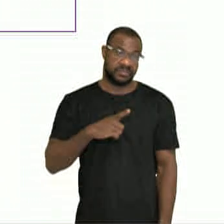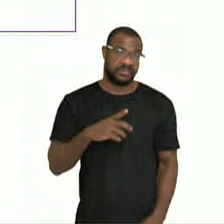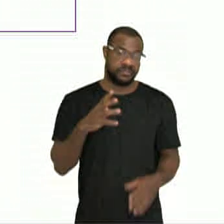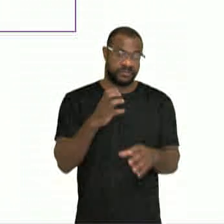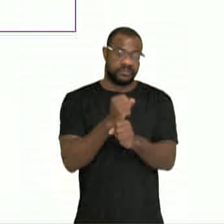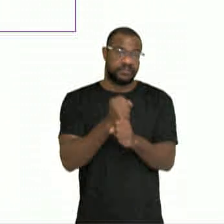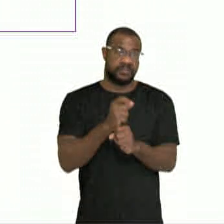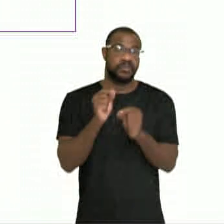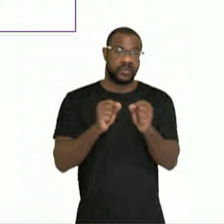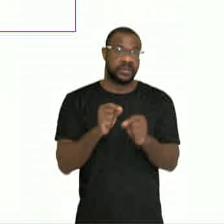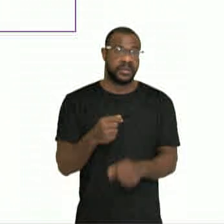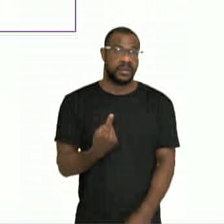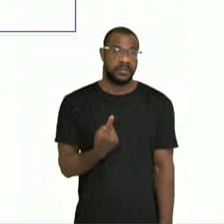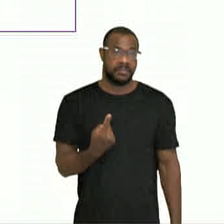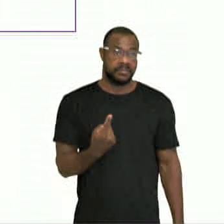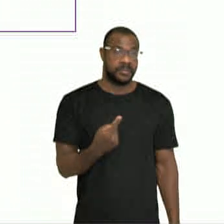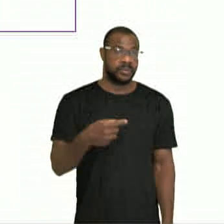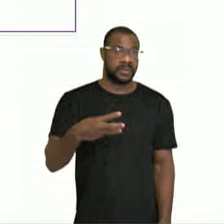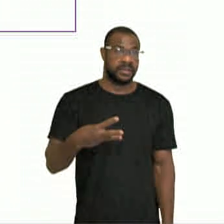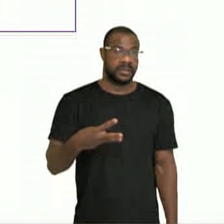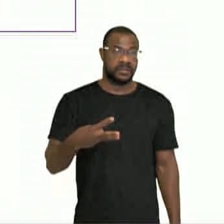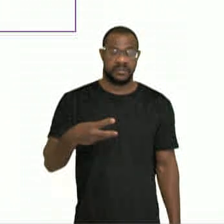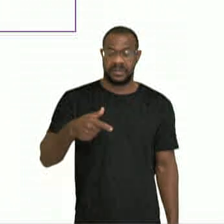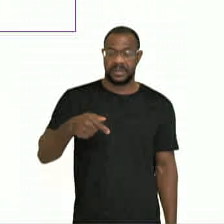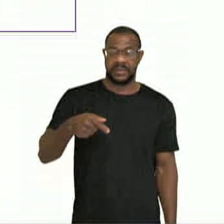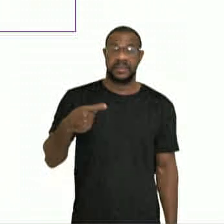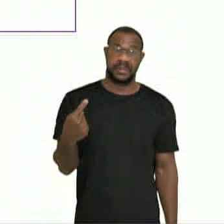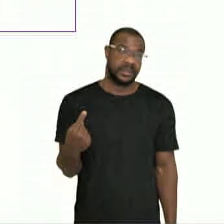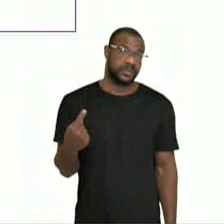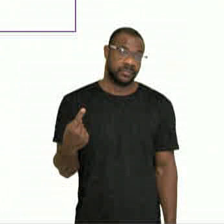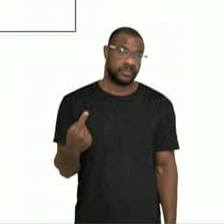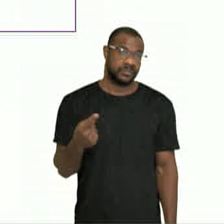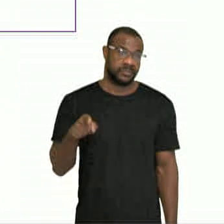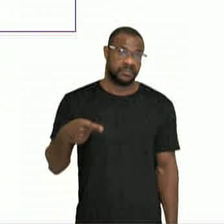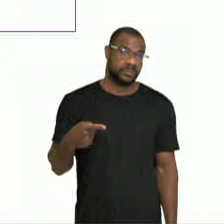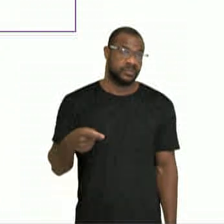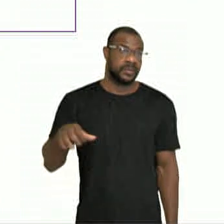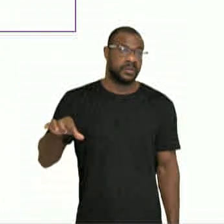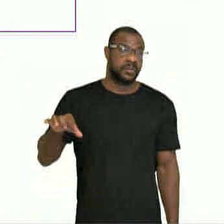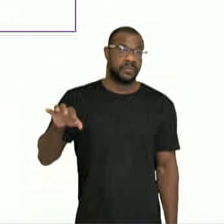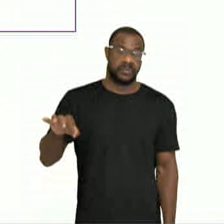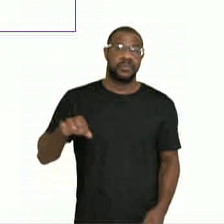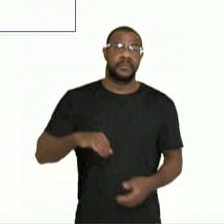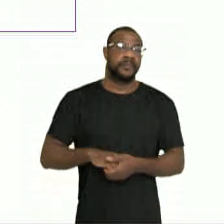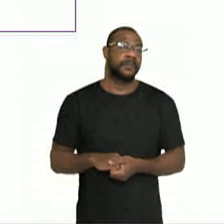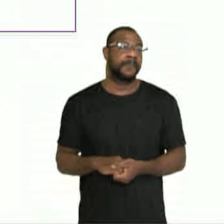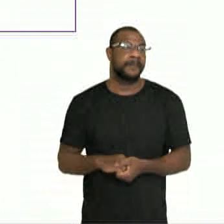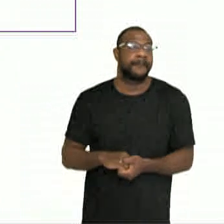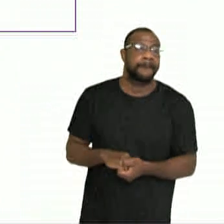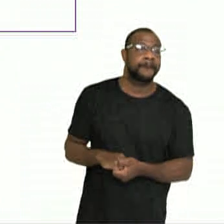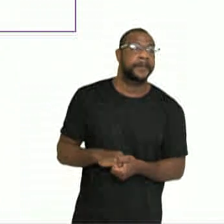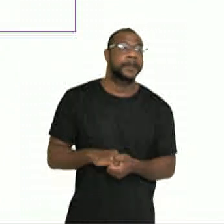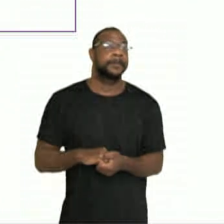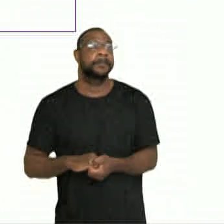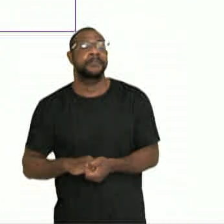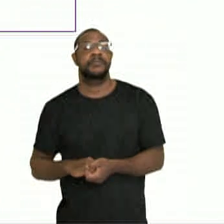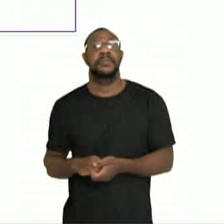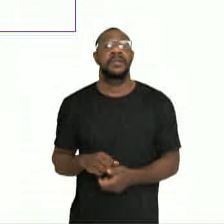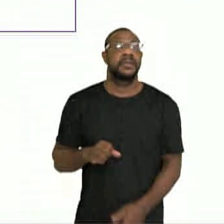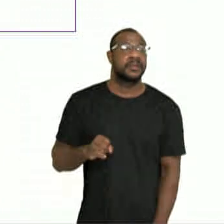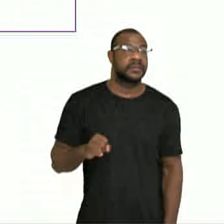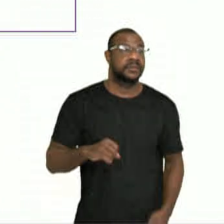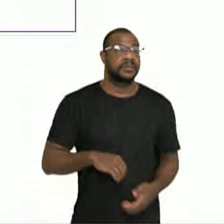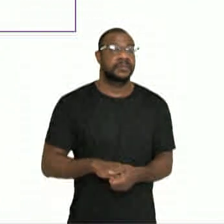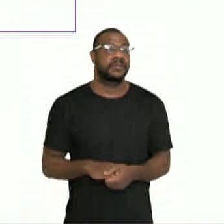1.371,90. Porque se você quer fazer um fundo de reserva, você tem que todo mês ir colocando e, obviamente, se você não há necessidade desse dinheiro,